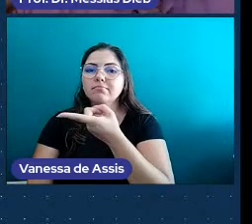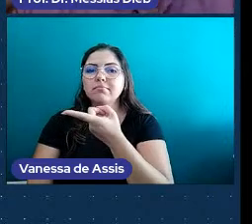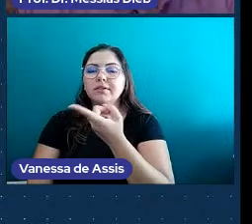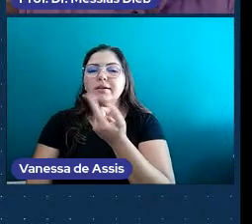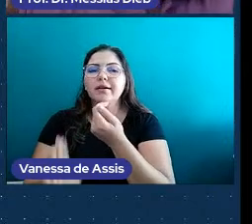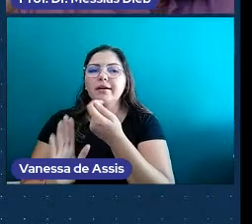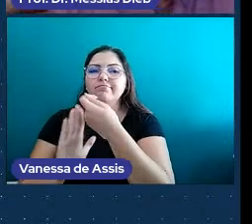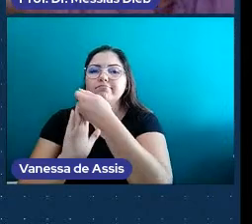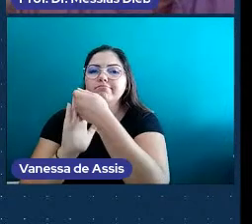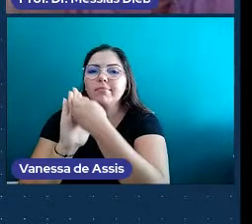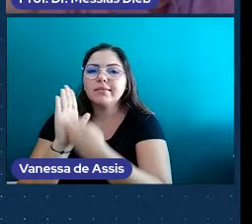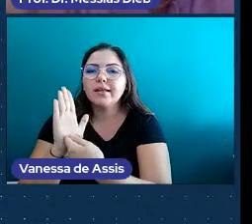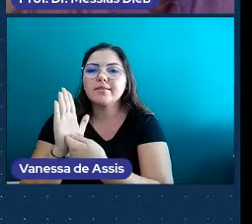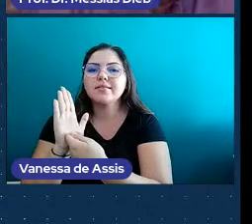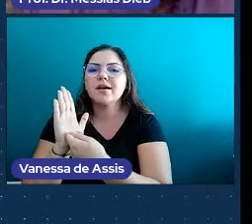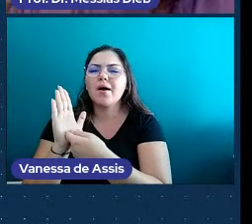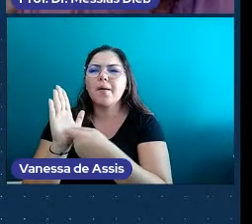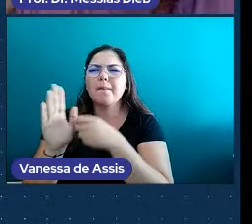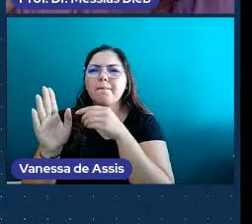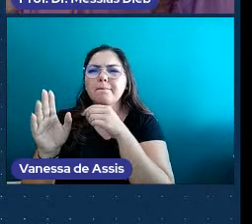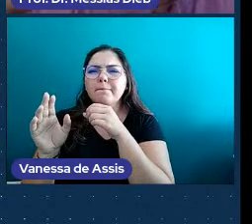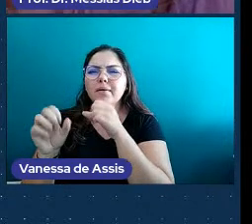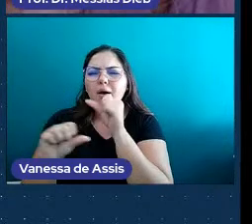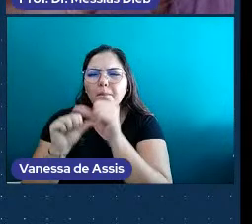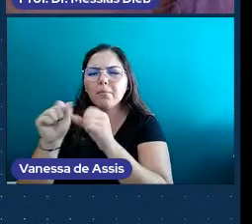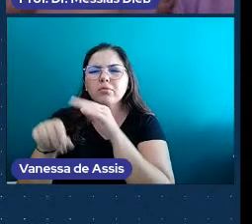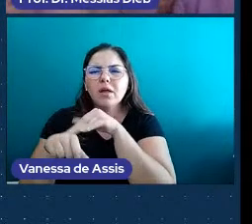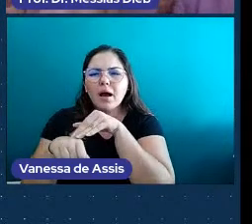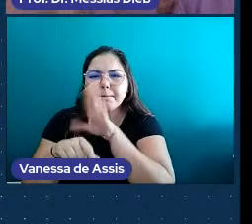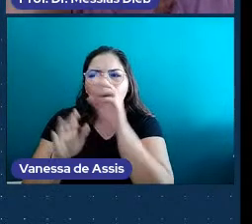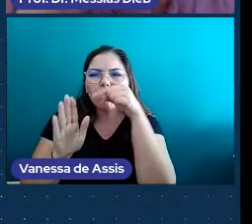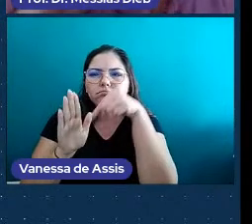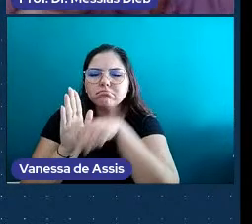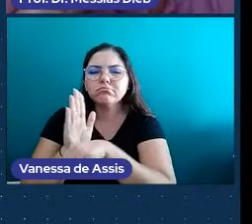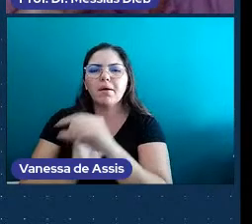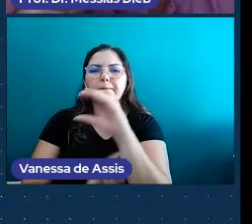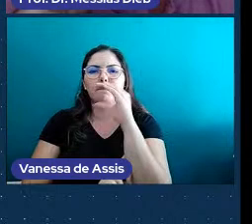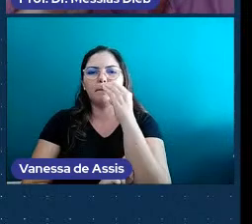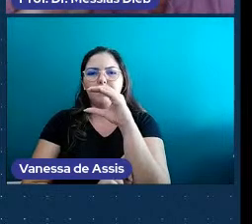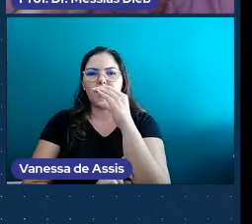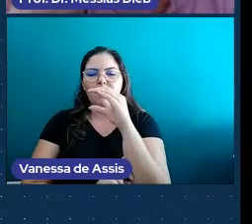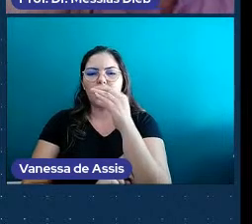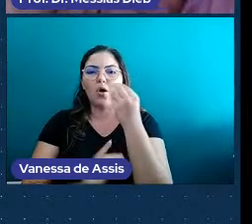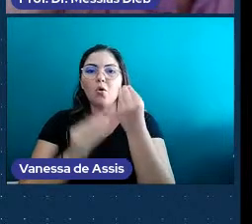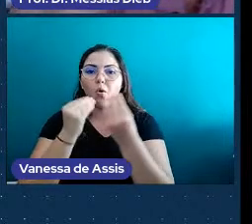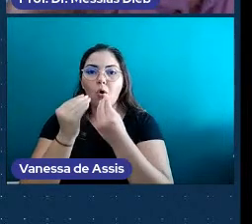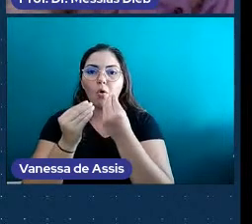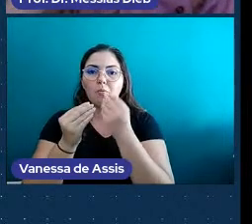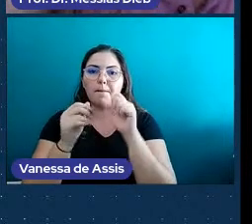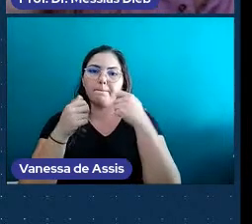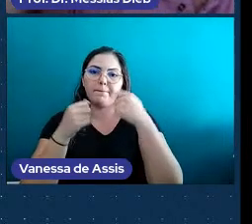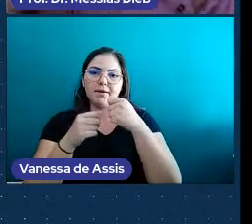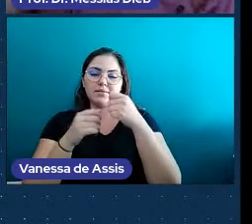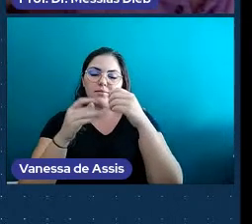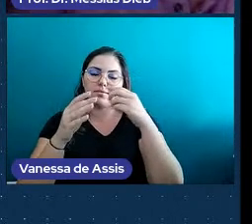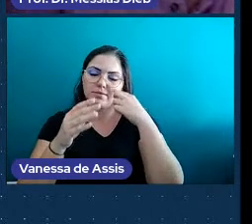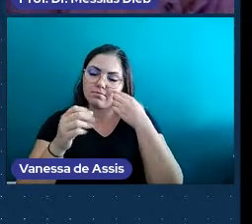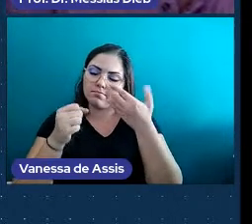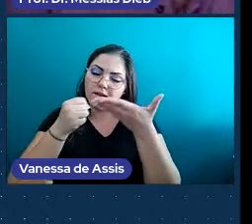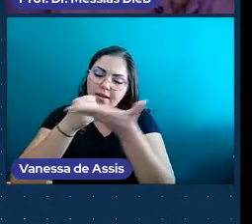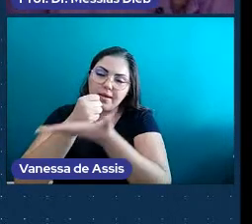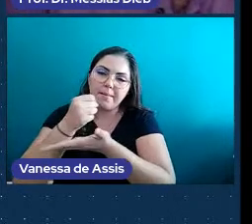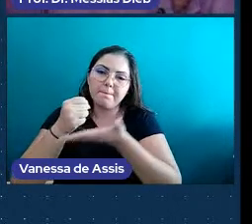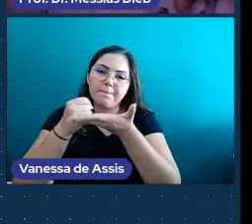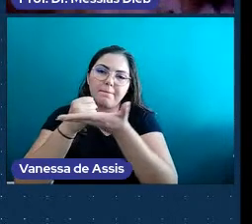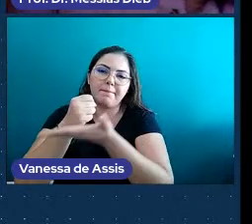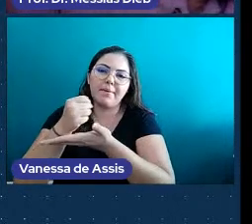é que eu poderia torná-la um pouco mais científica? Embasando teoricamente. Falar sobre o modo como